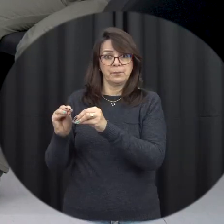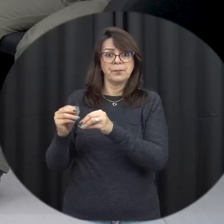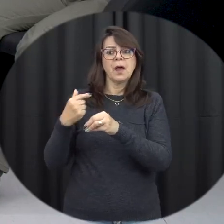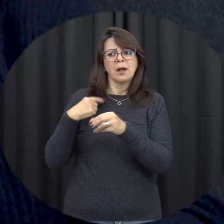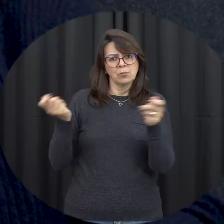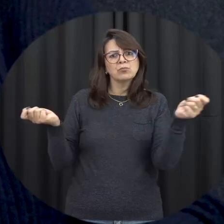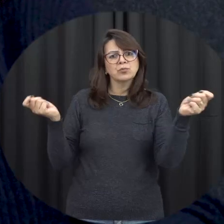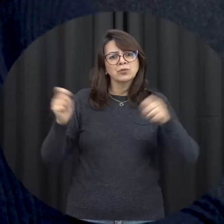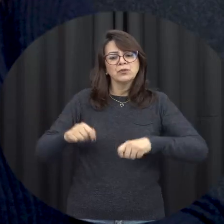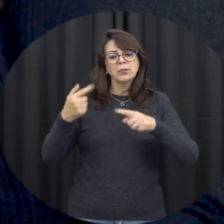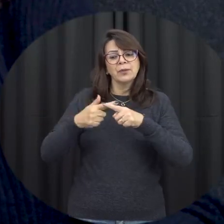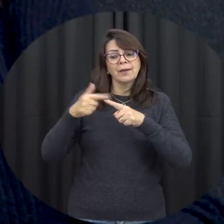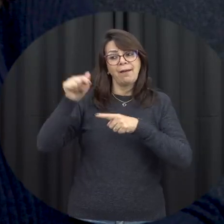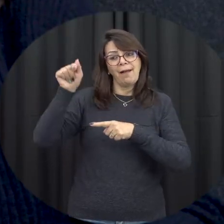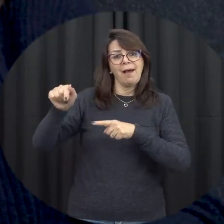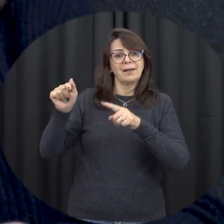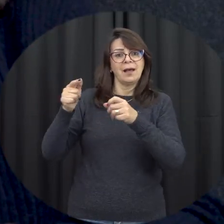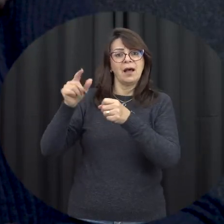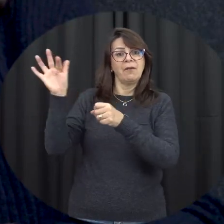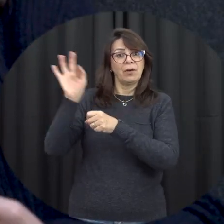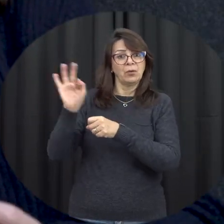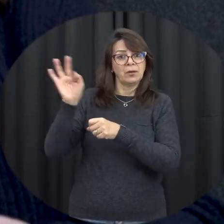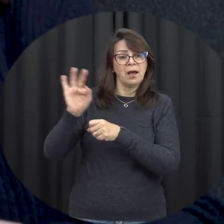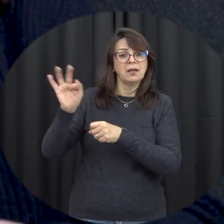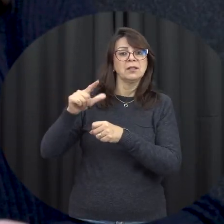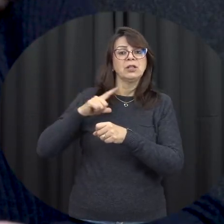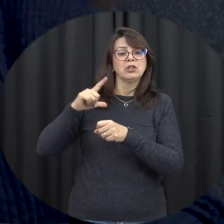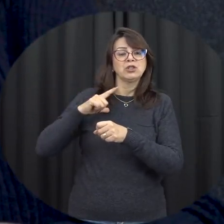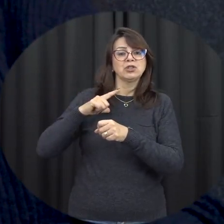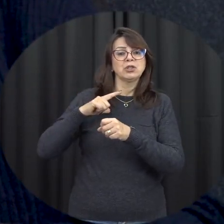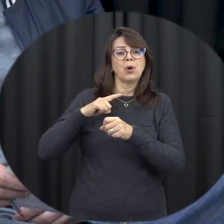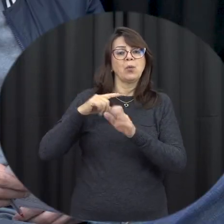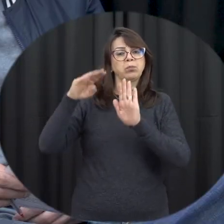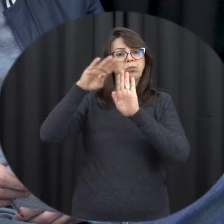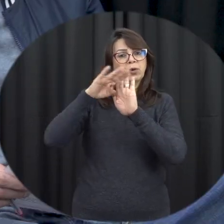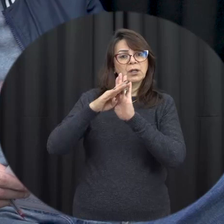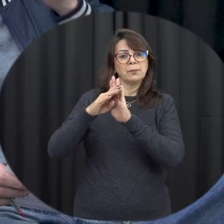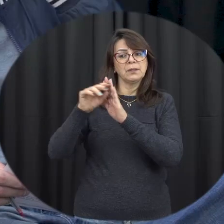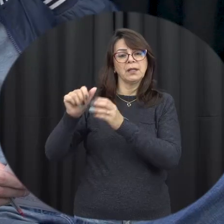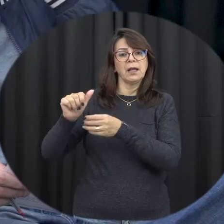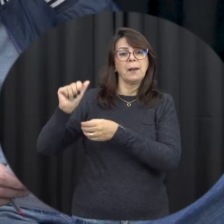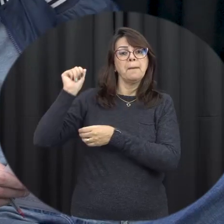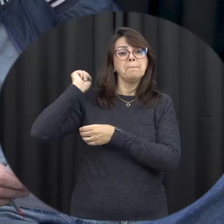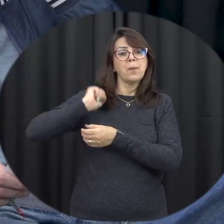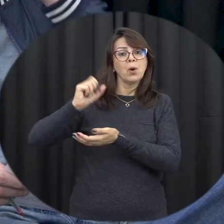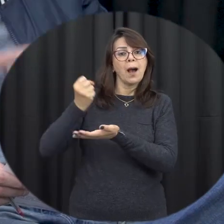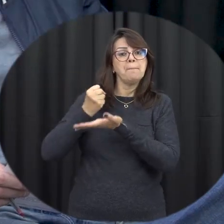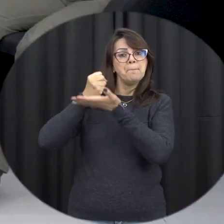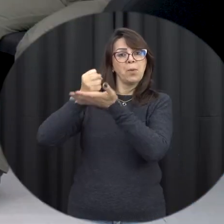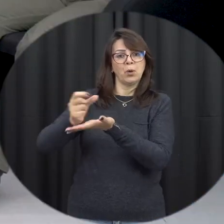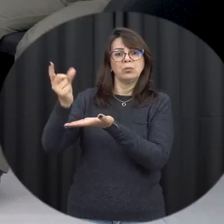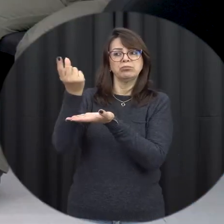possível porque a gente tinha lá, a universidade tinha um programa, na verdade a província, um programa de bolsa, nacional também,